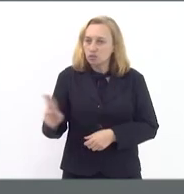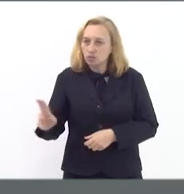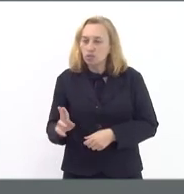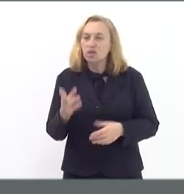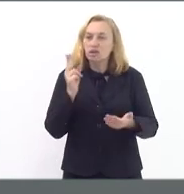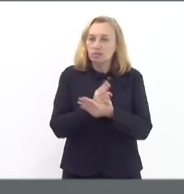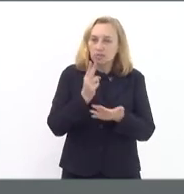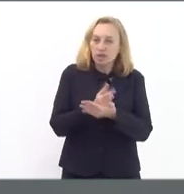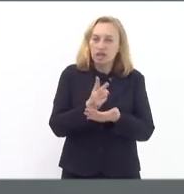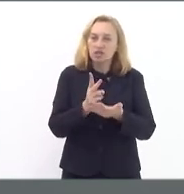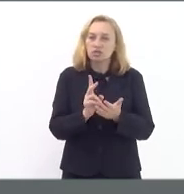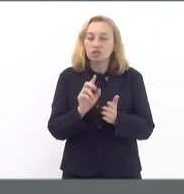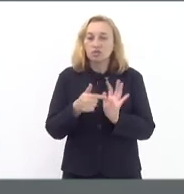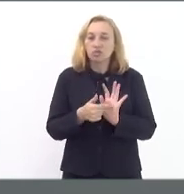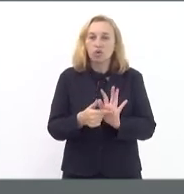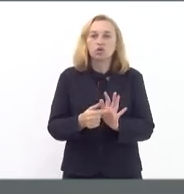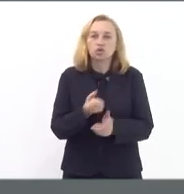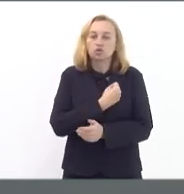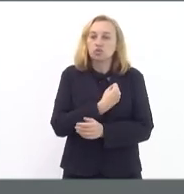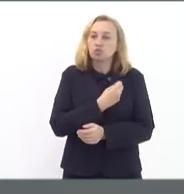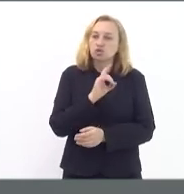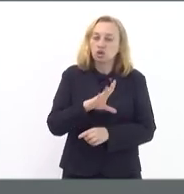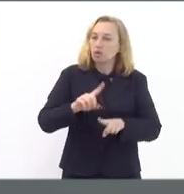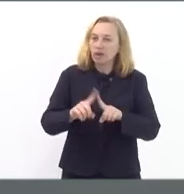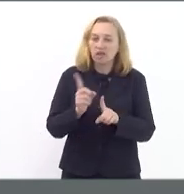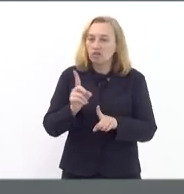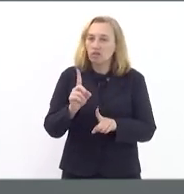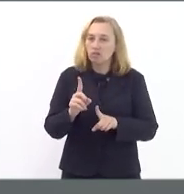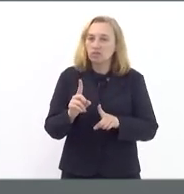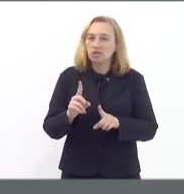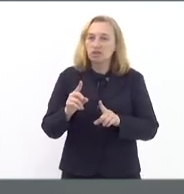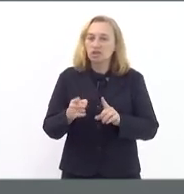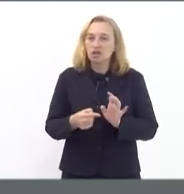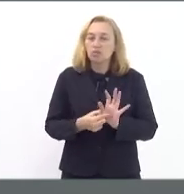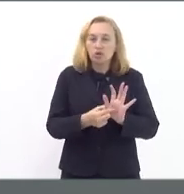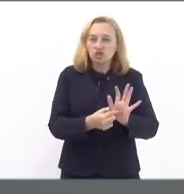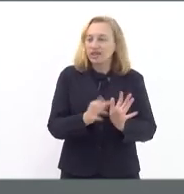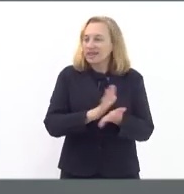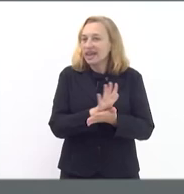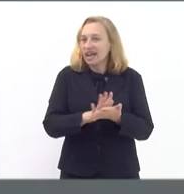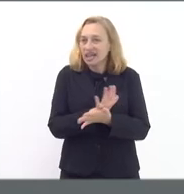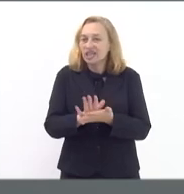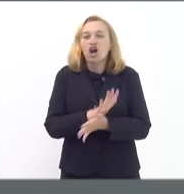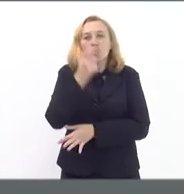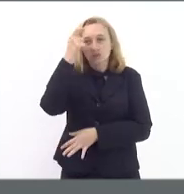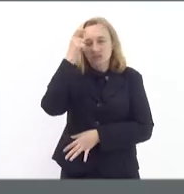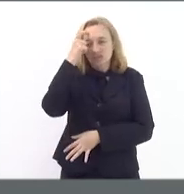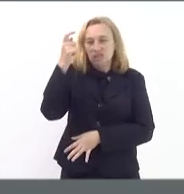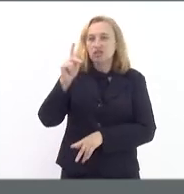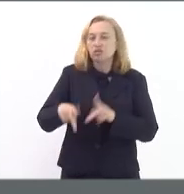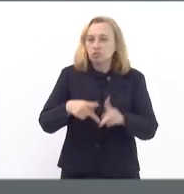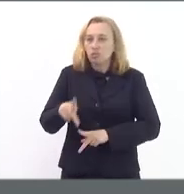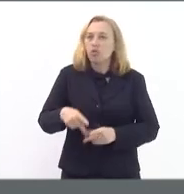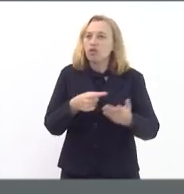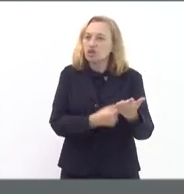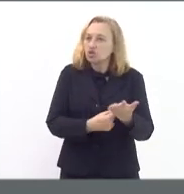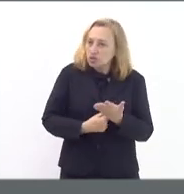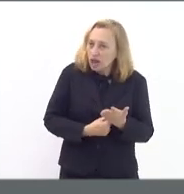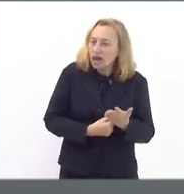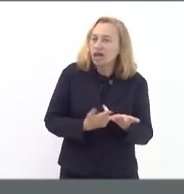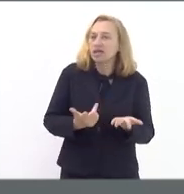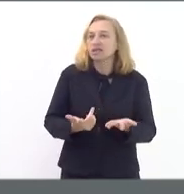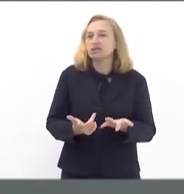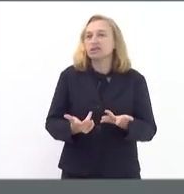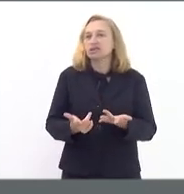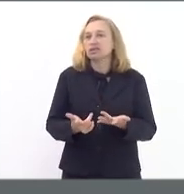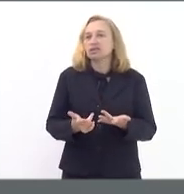telefone estar lá a gente não vai ligar de volta a gente vai só confirmar e denunciou não a gente tava tá conscientizando a população de nos ajudar nesse nesse